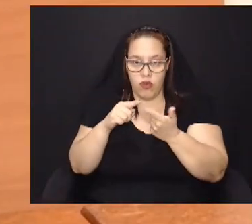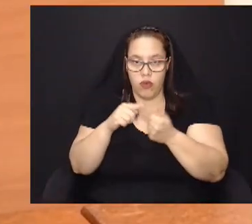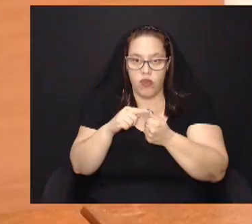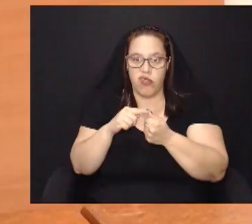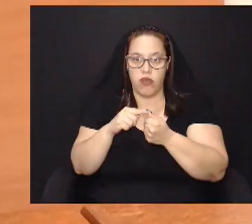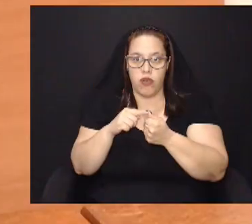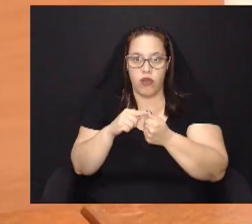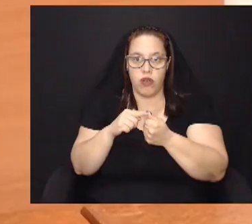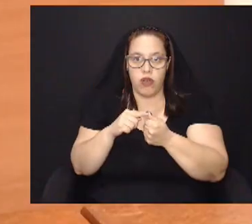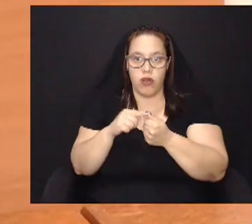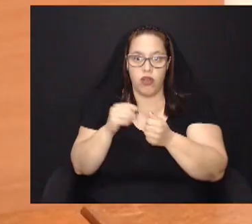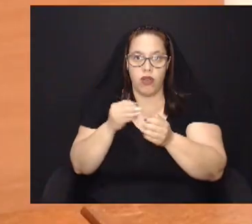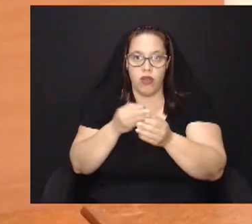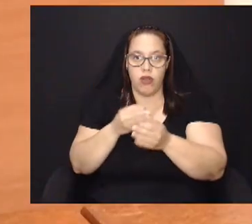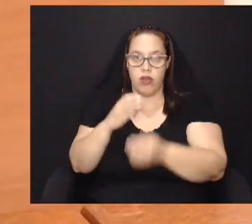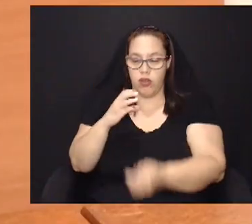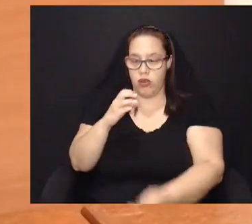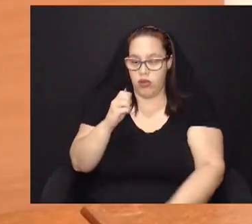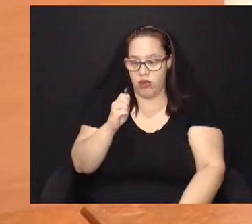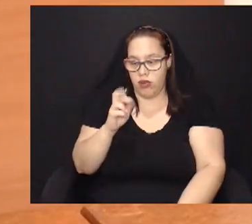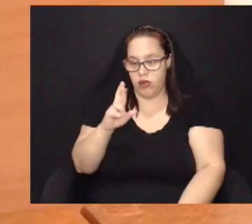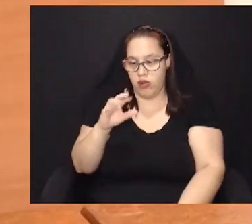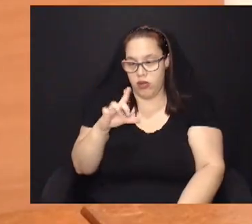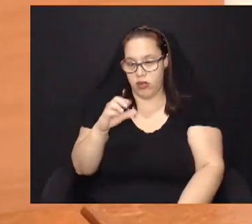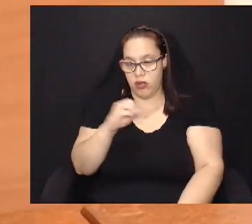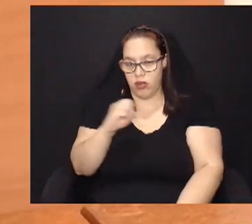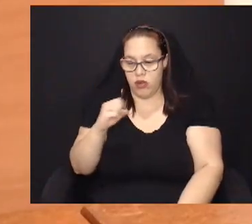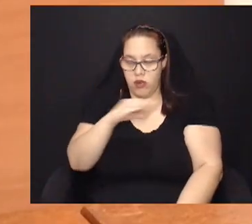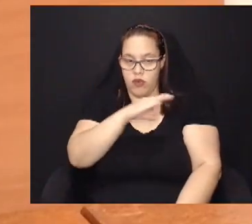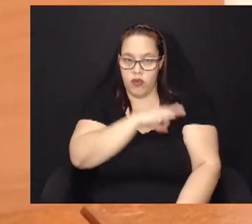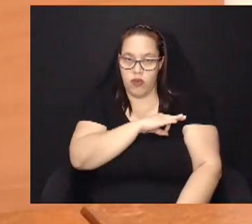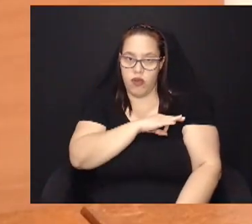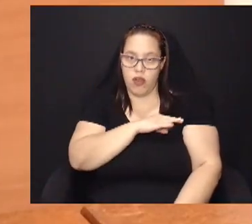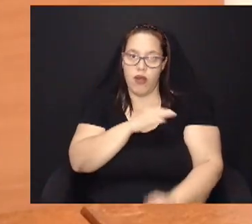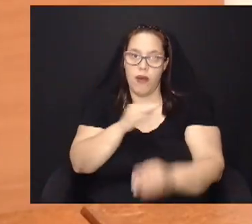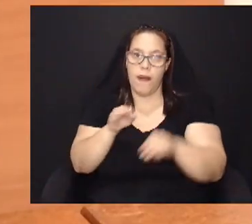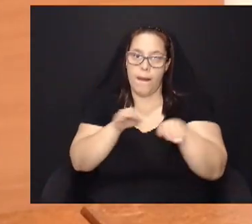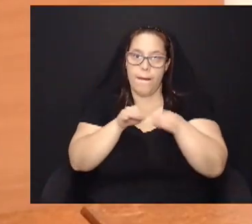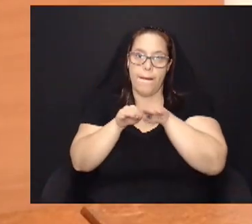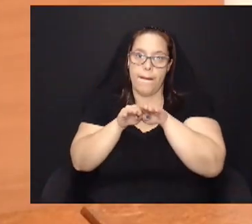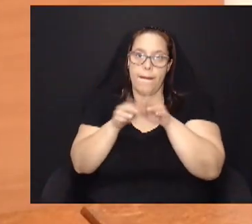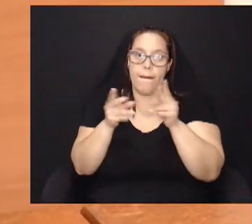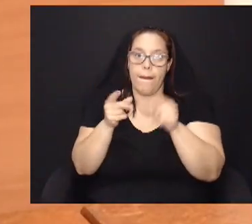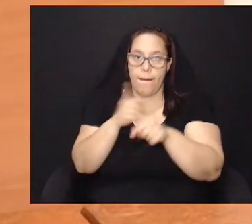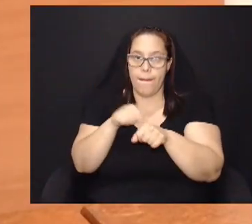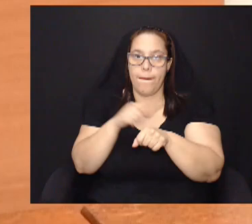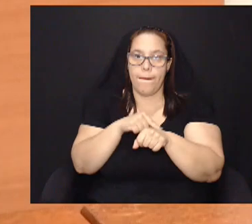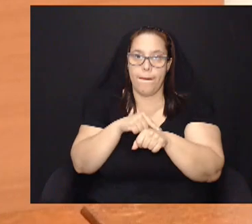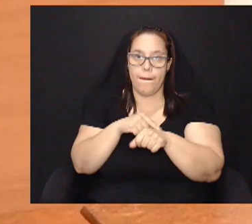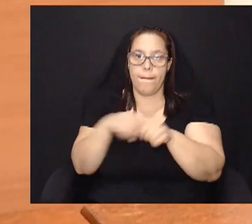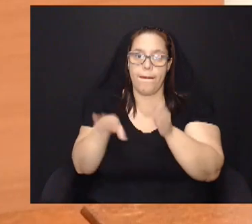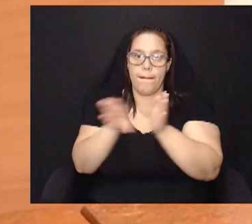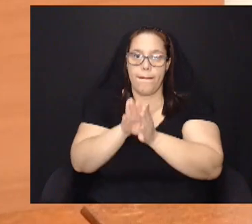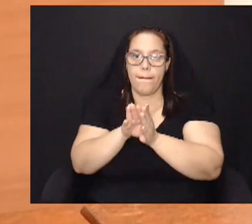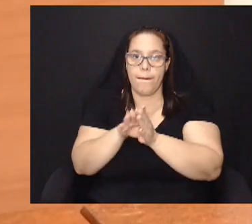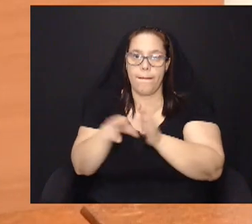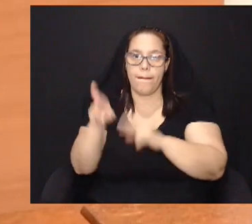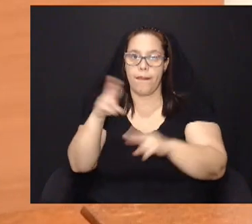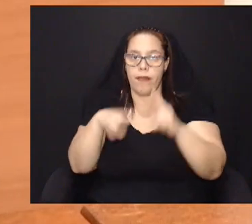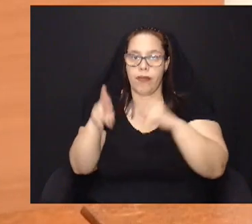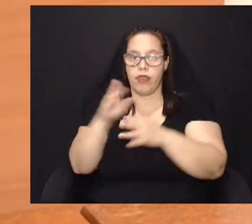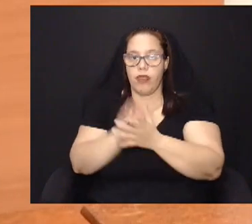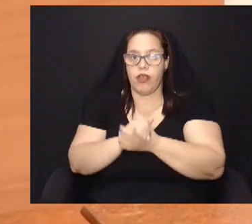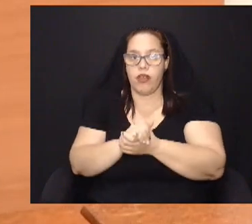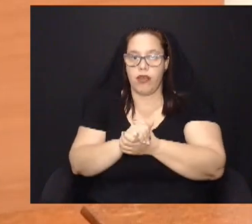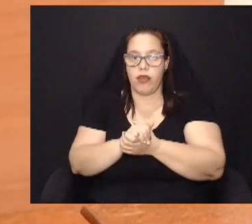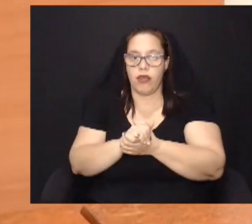quando eu encaminhar o Carlos e a guarda, eles vão paralelo, para a gente economizar tempo. Assim que vier as observações, a gente